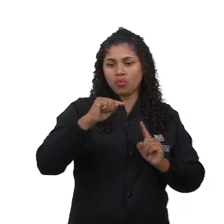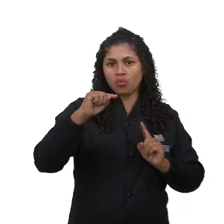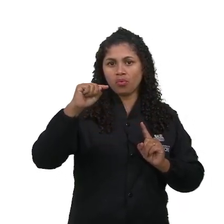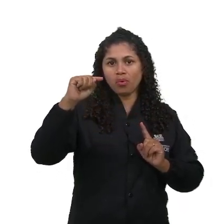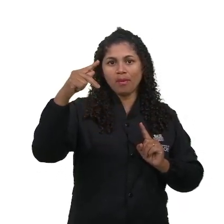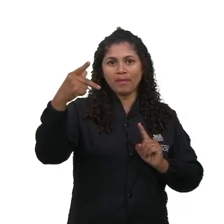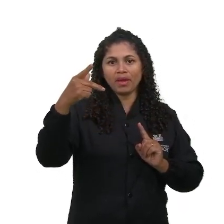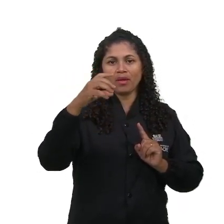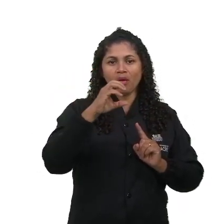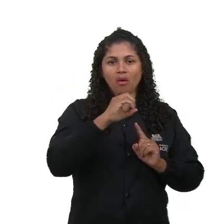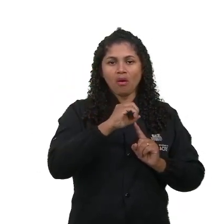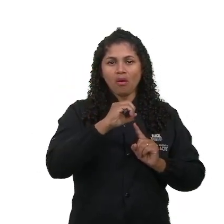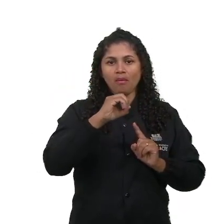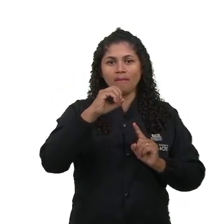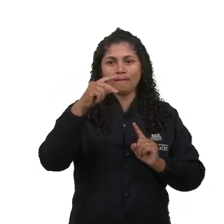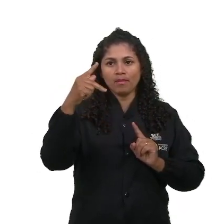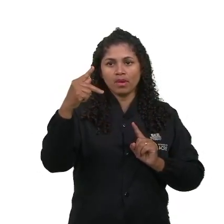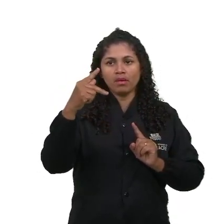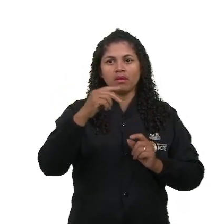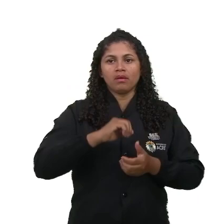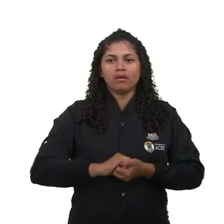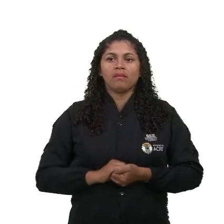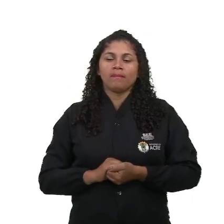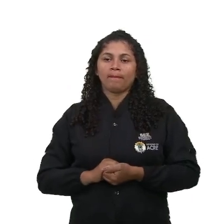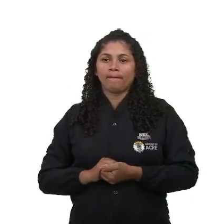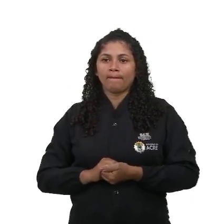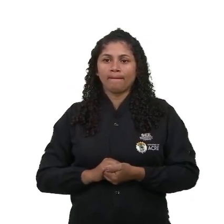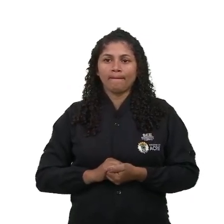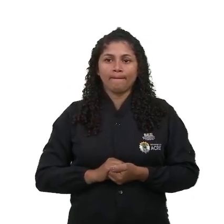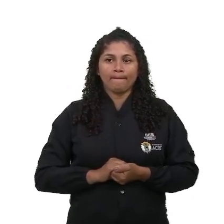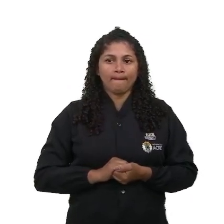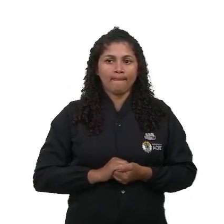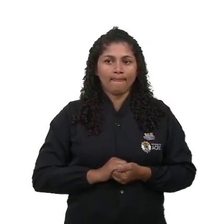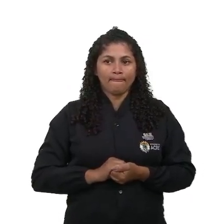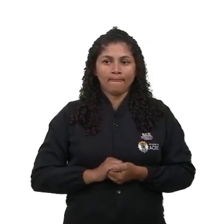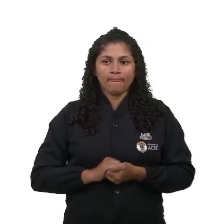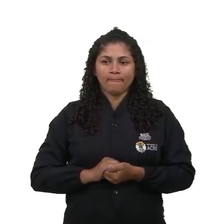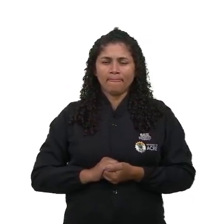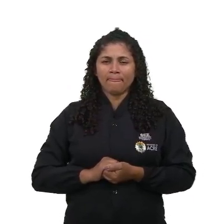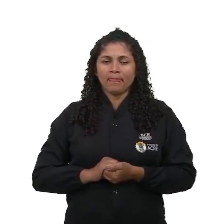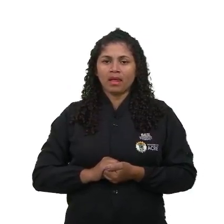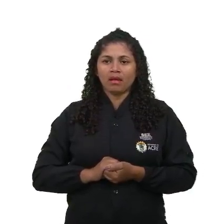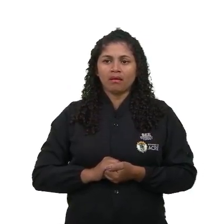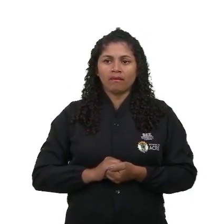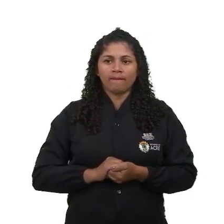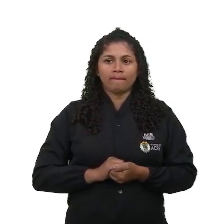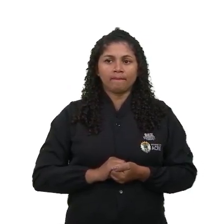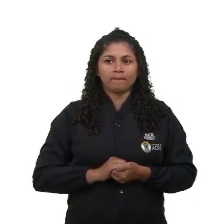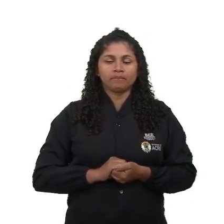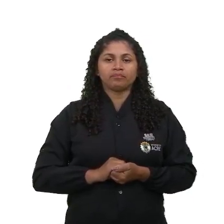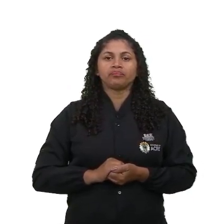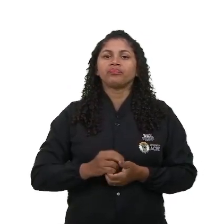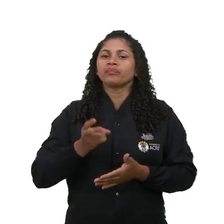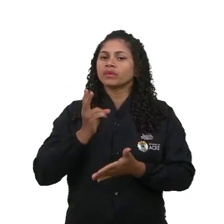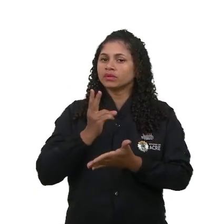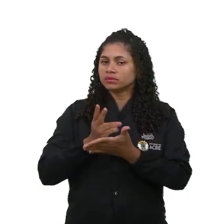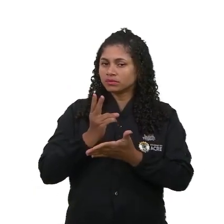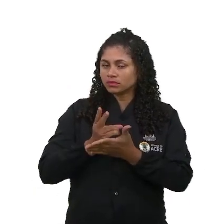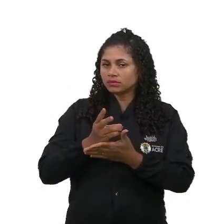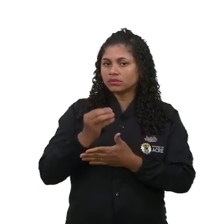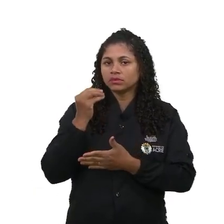componentes ou coordenadas x, y. Veja que essas coisas se confundem. Então, sempre tente representar